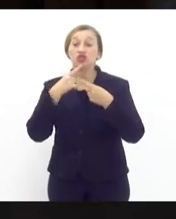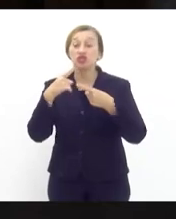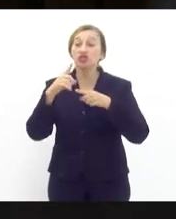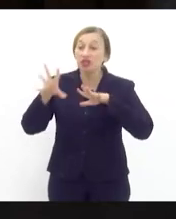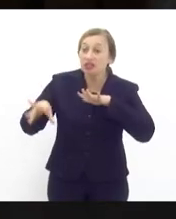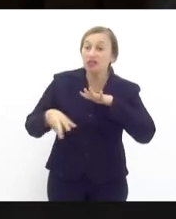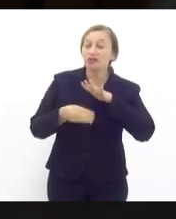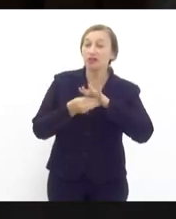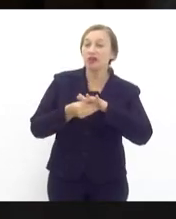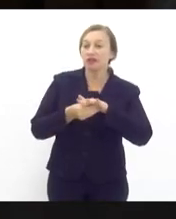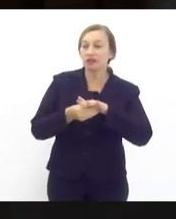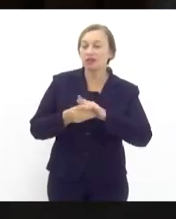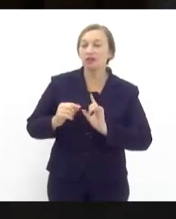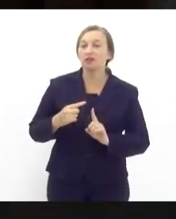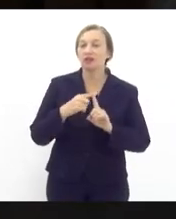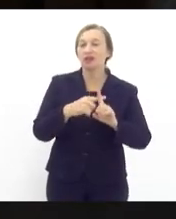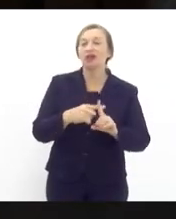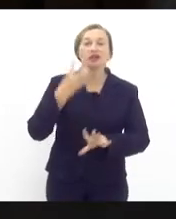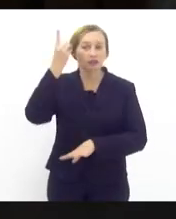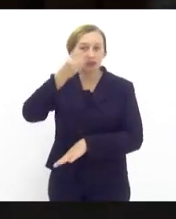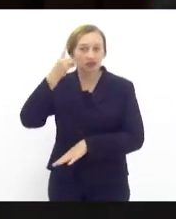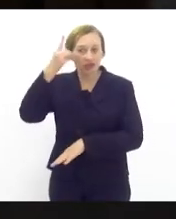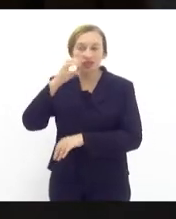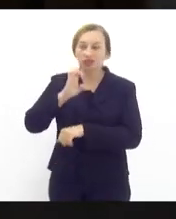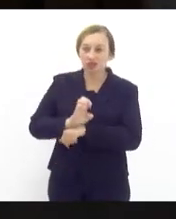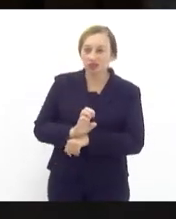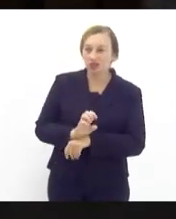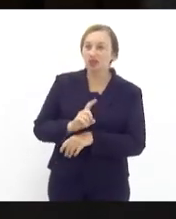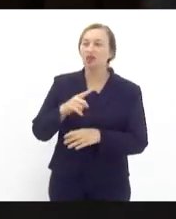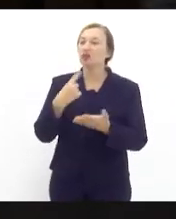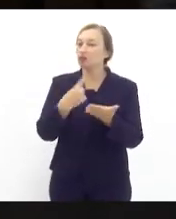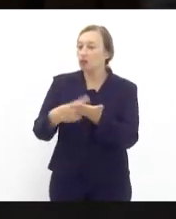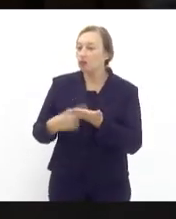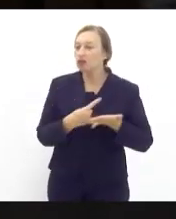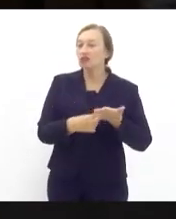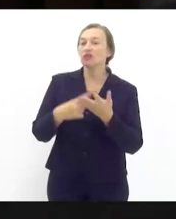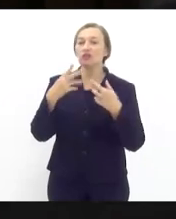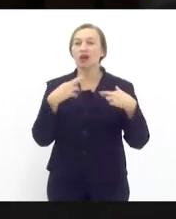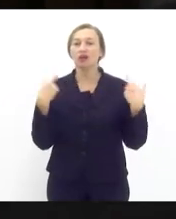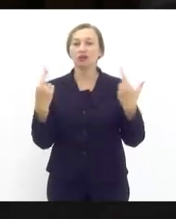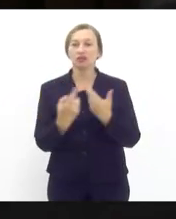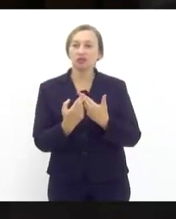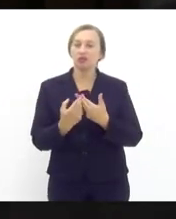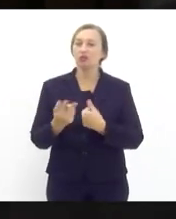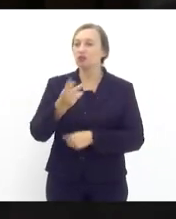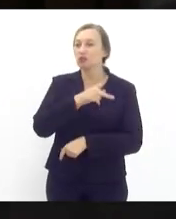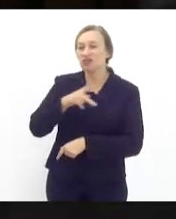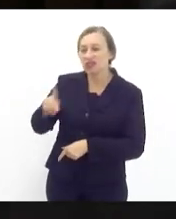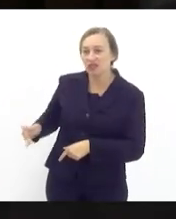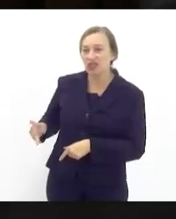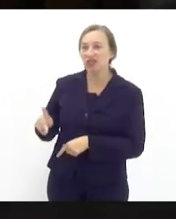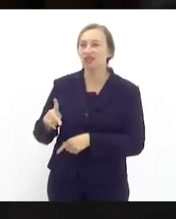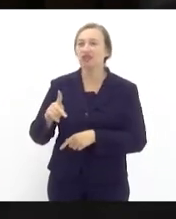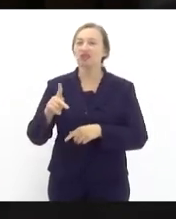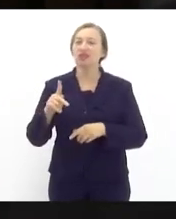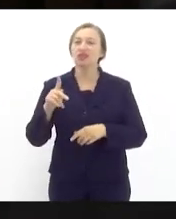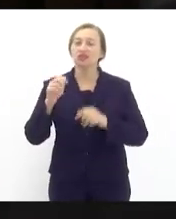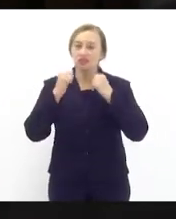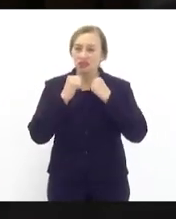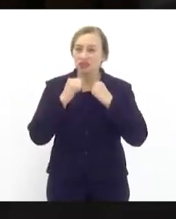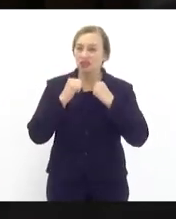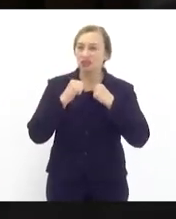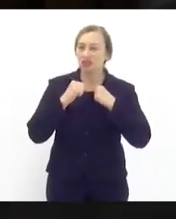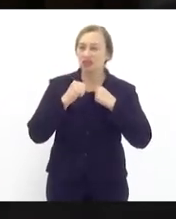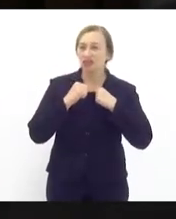impositivas para os deputados estaduais nós estamos marcando a reunião com os presidentes de Assembleia com